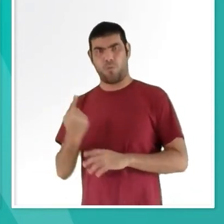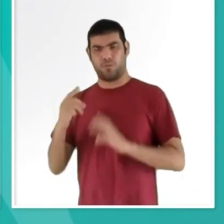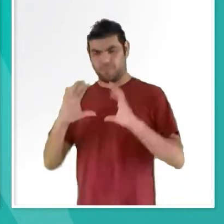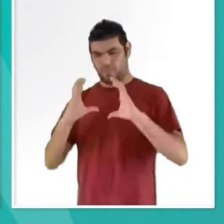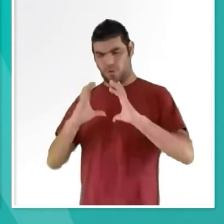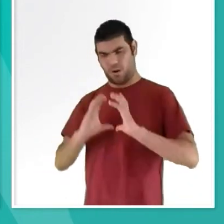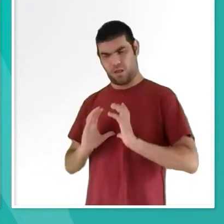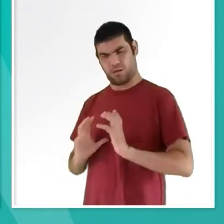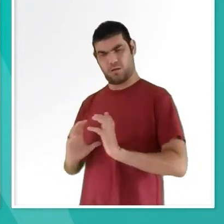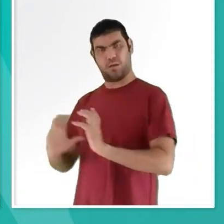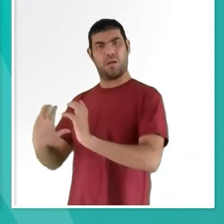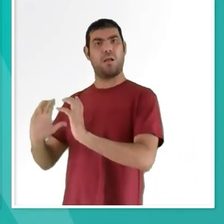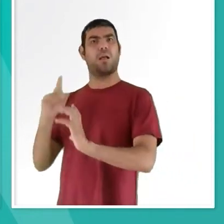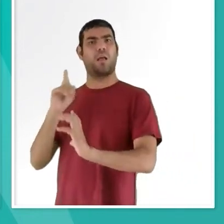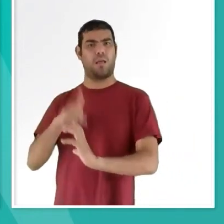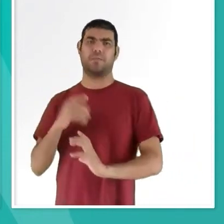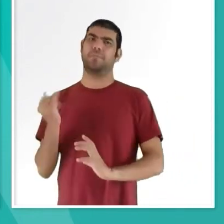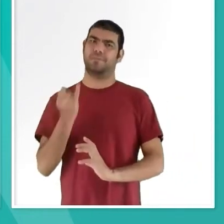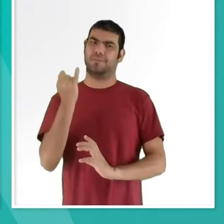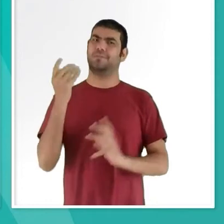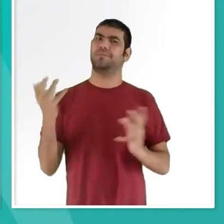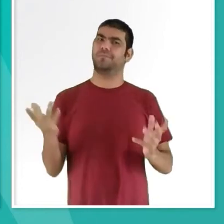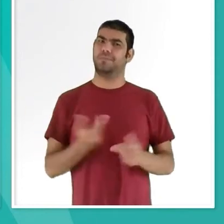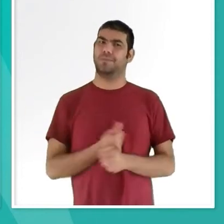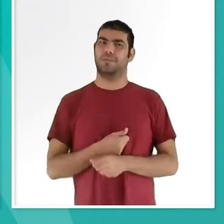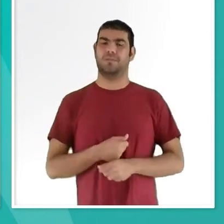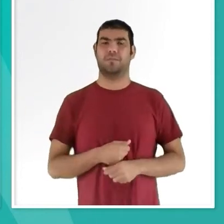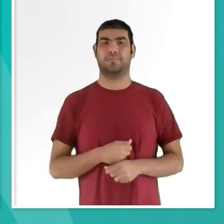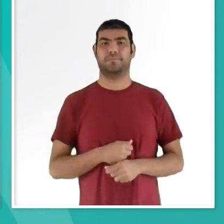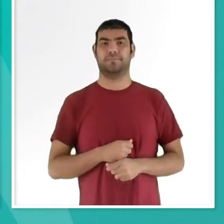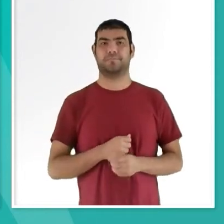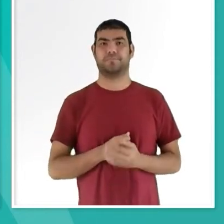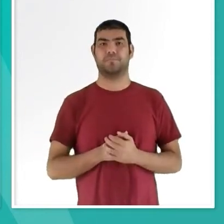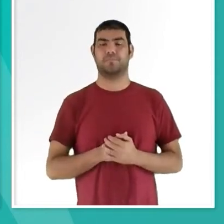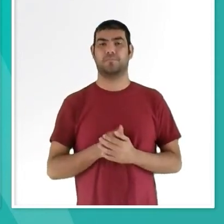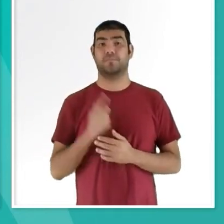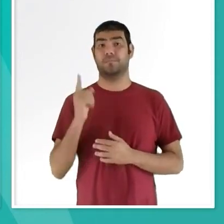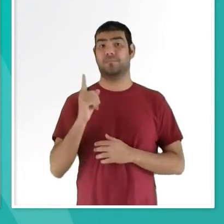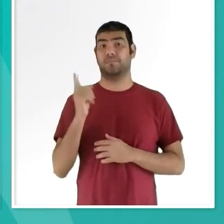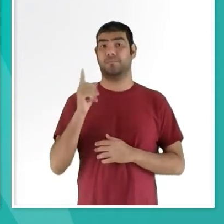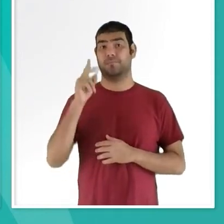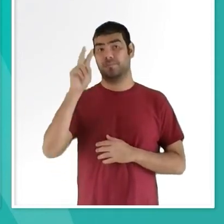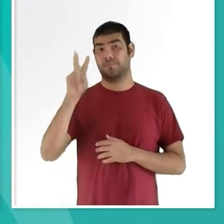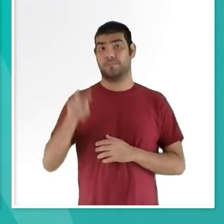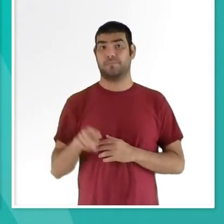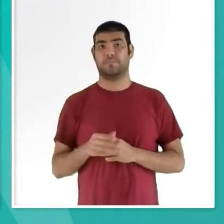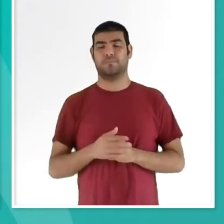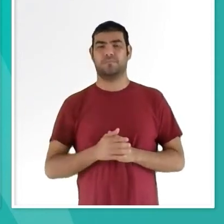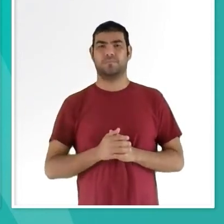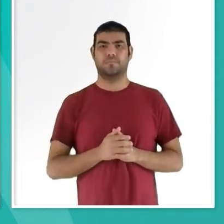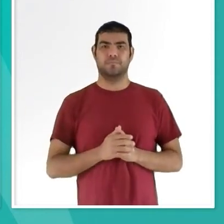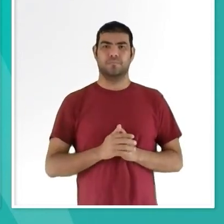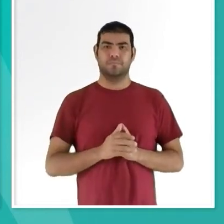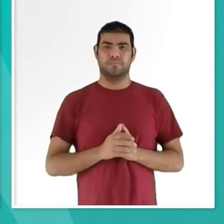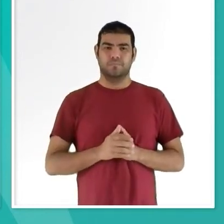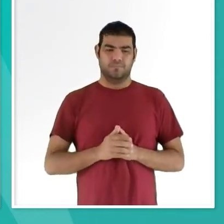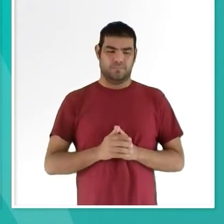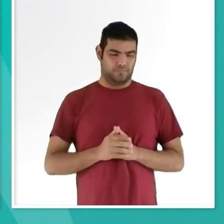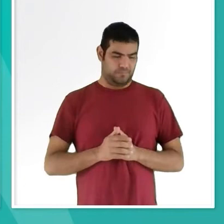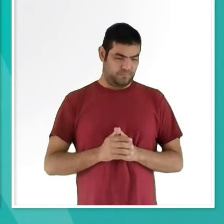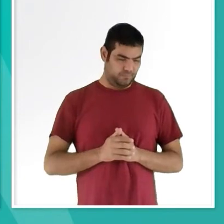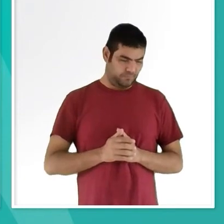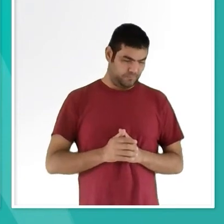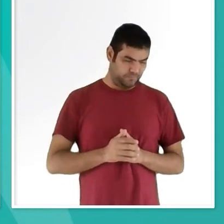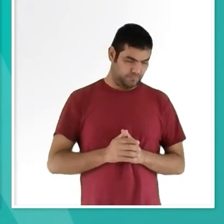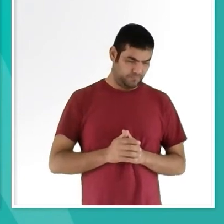importante. Desarme é a próxima habilidade do futebol. Tirar a bola da posse do